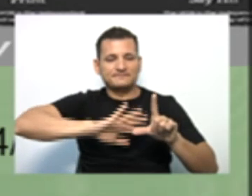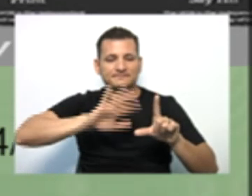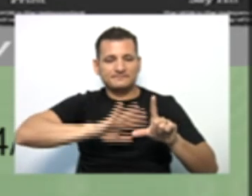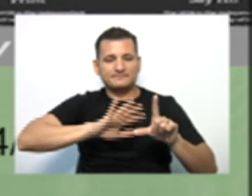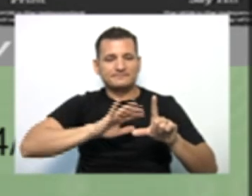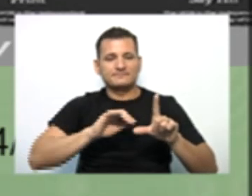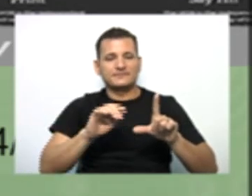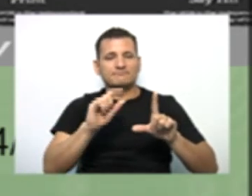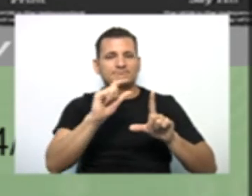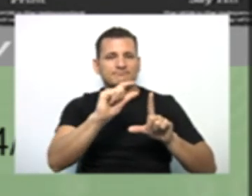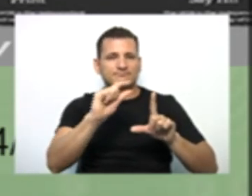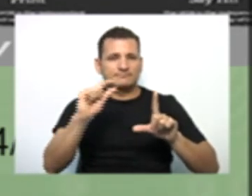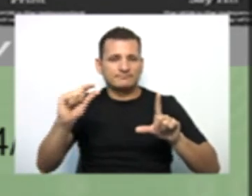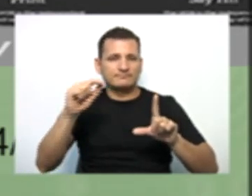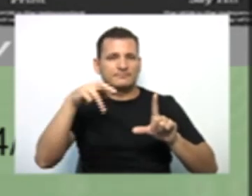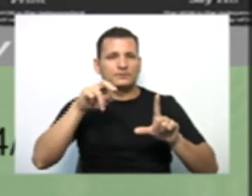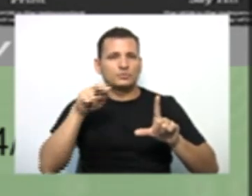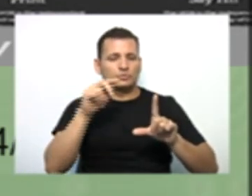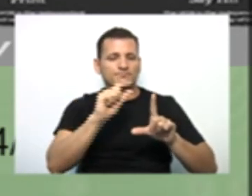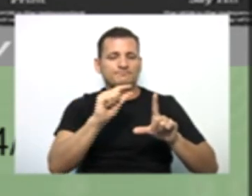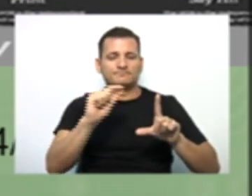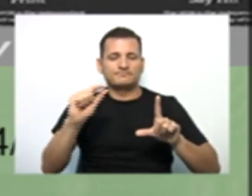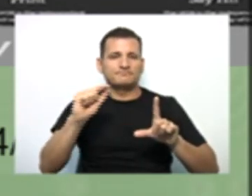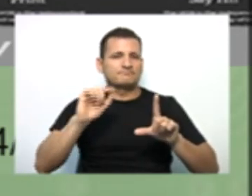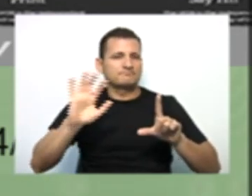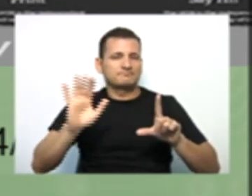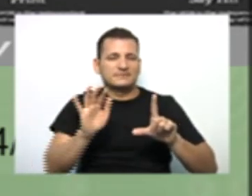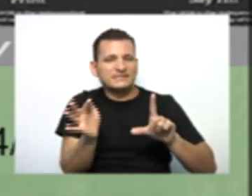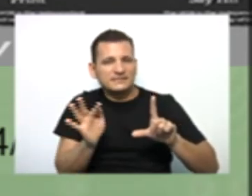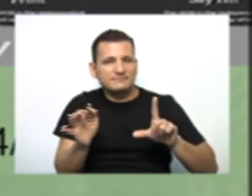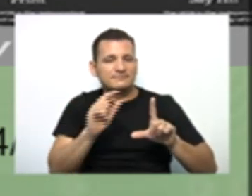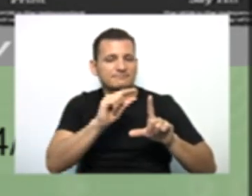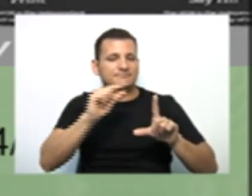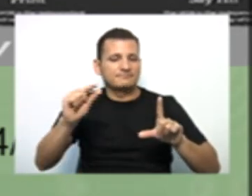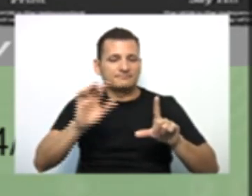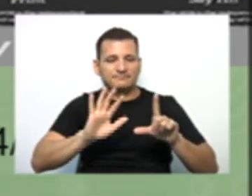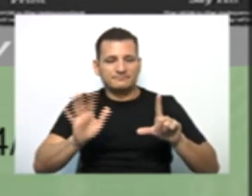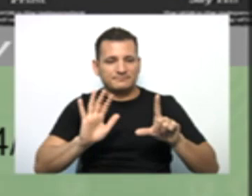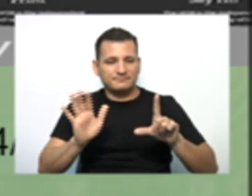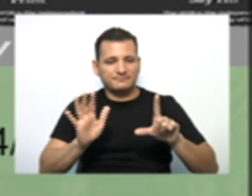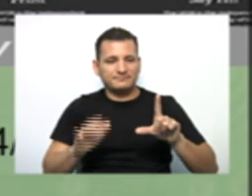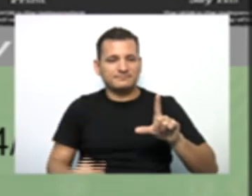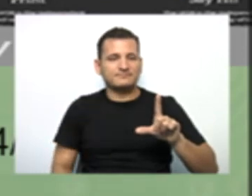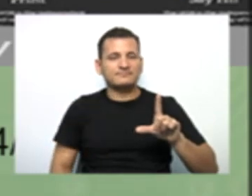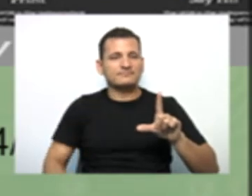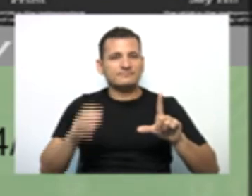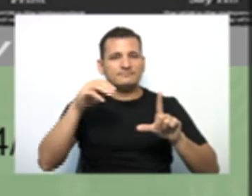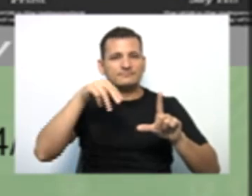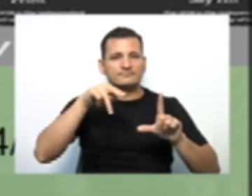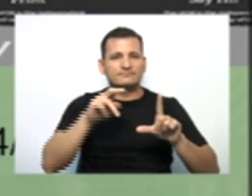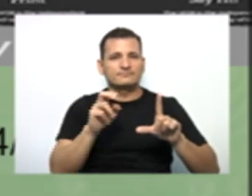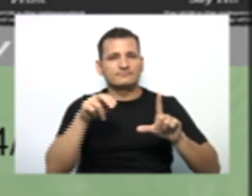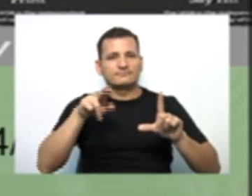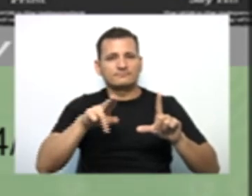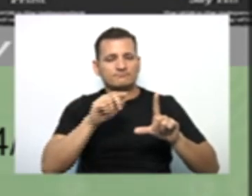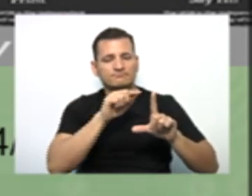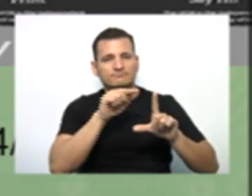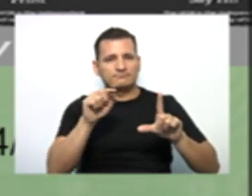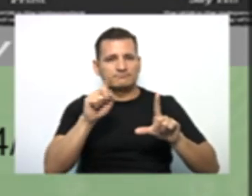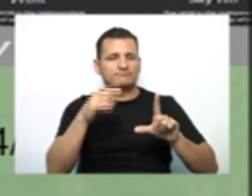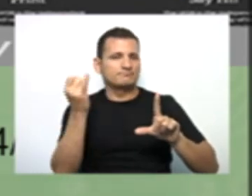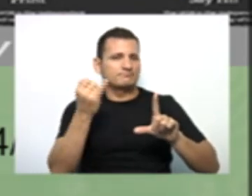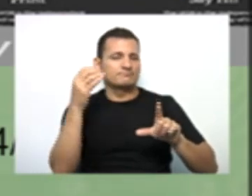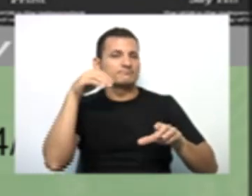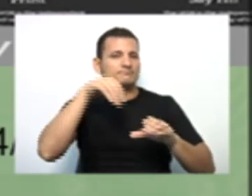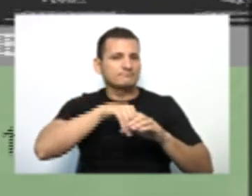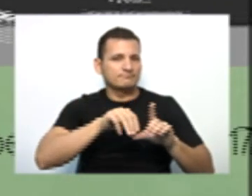o menuzinho está aqui em cima, ó, de forma bem discreta, certo? O menu é uma coisa super essencial também dentro de uma página